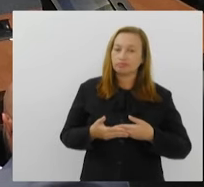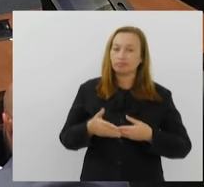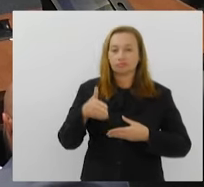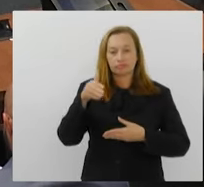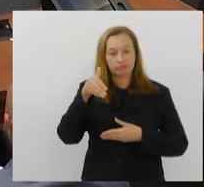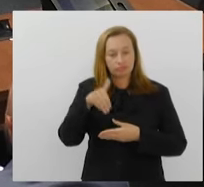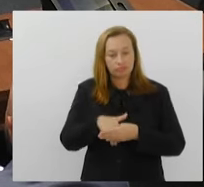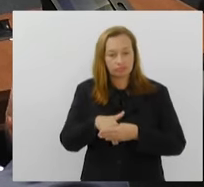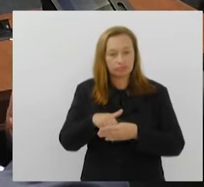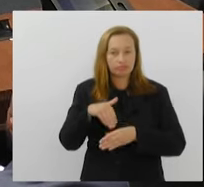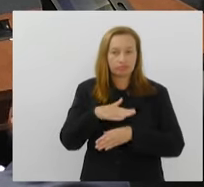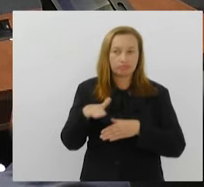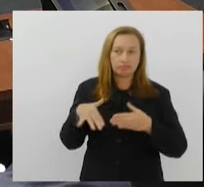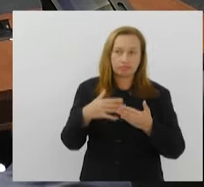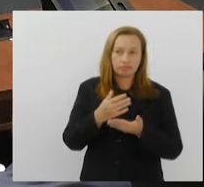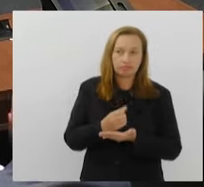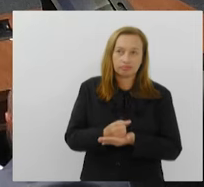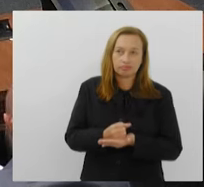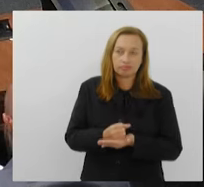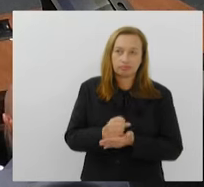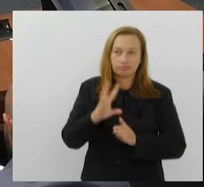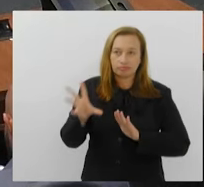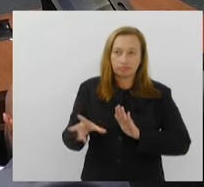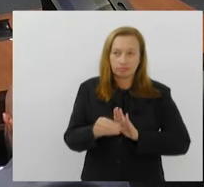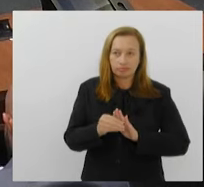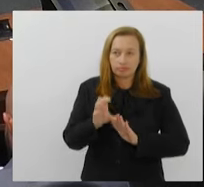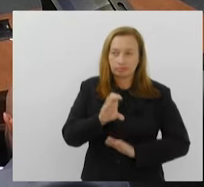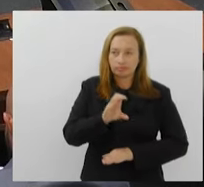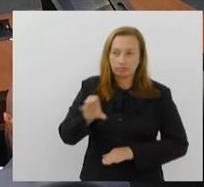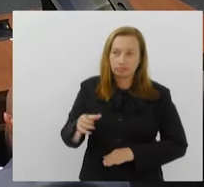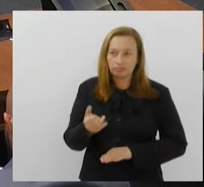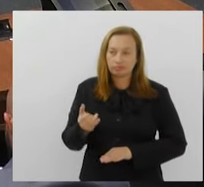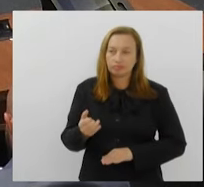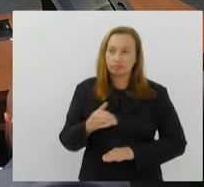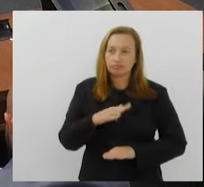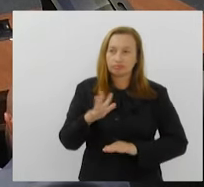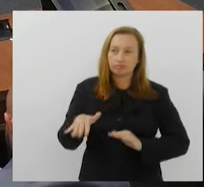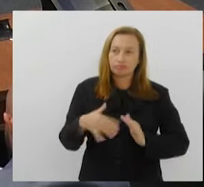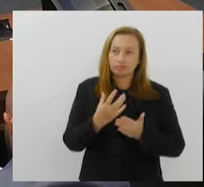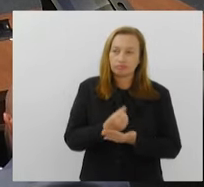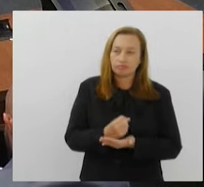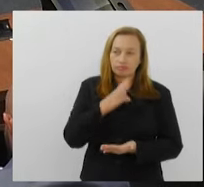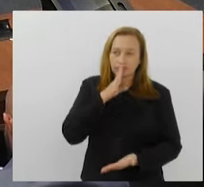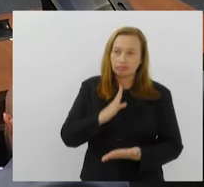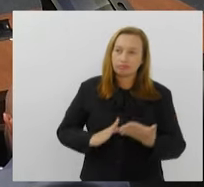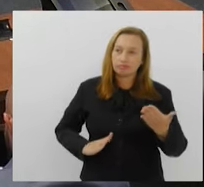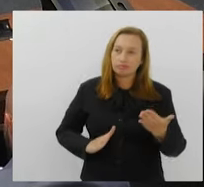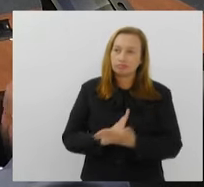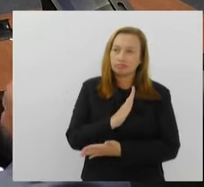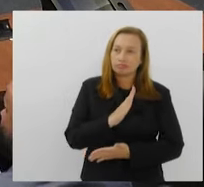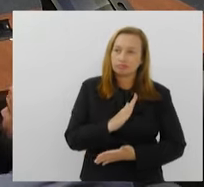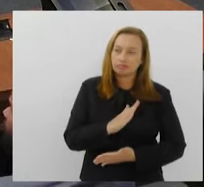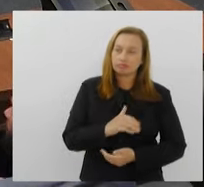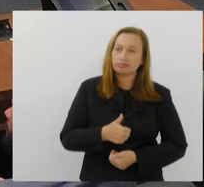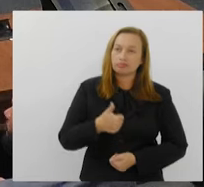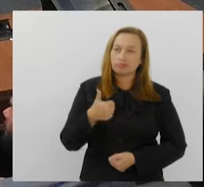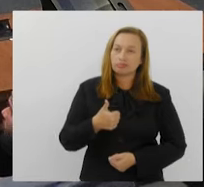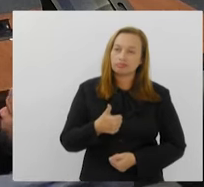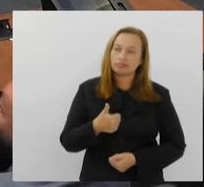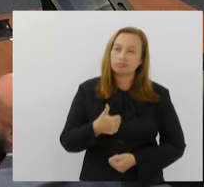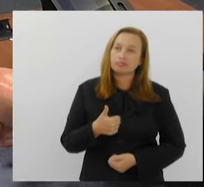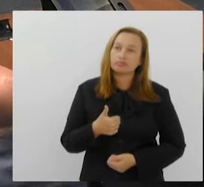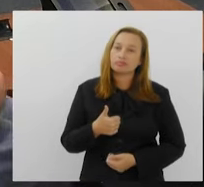em votação, as emendas da CCJ. Senhores que aprovam, permaneçam como estão.